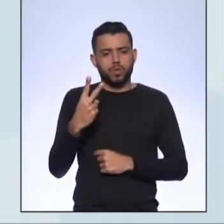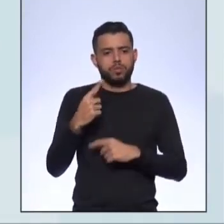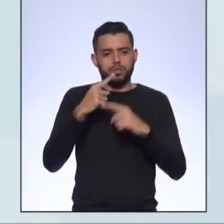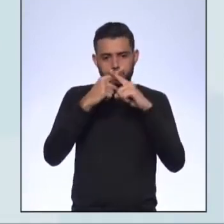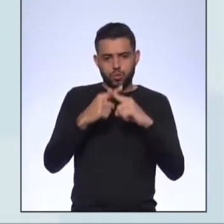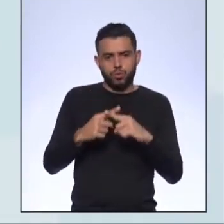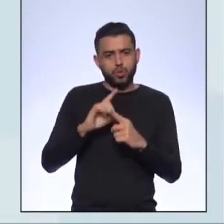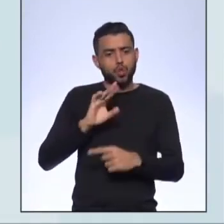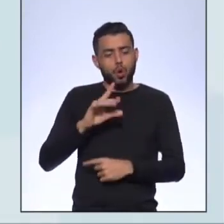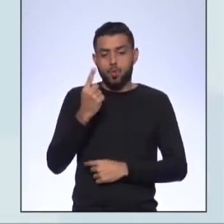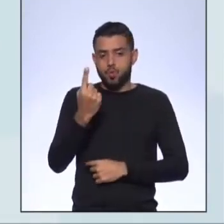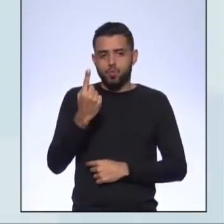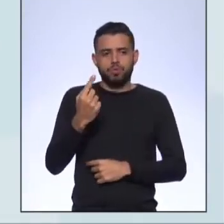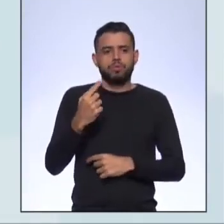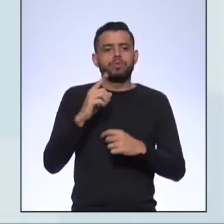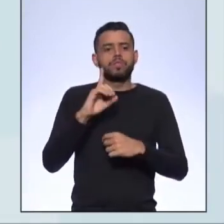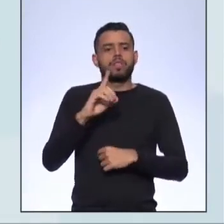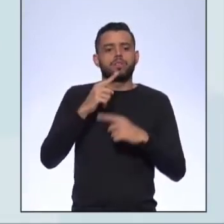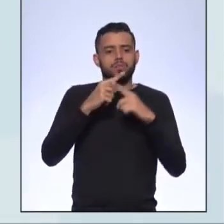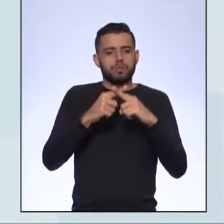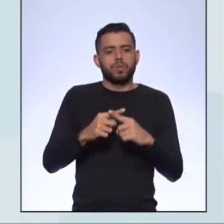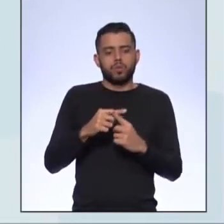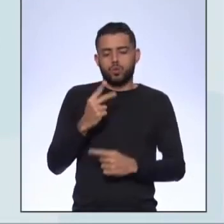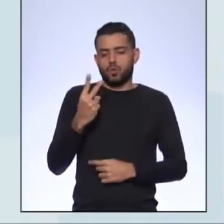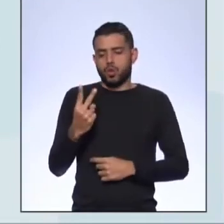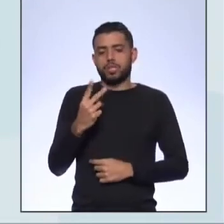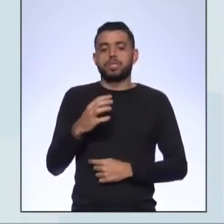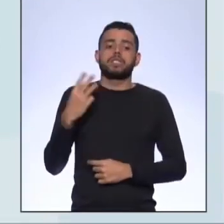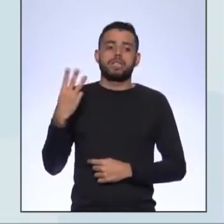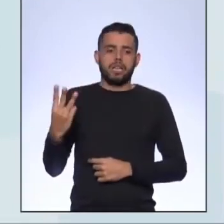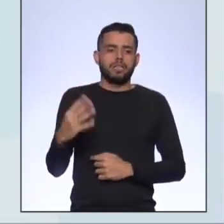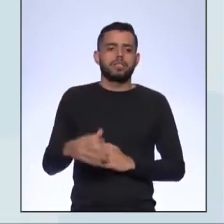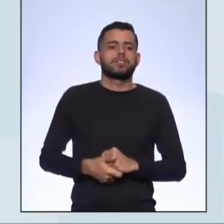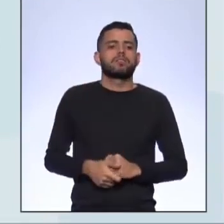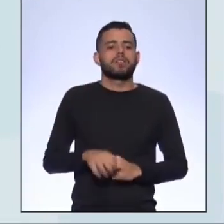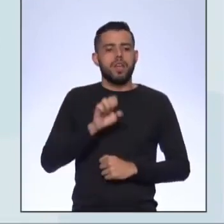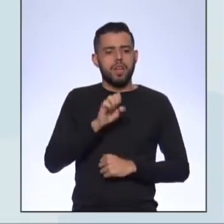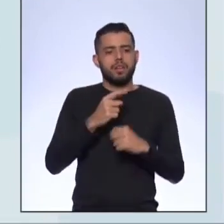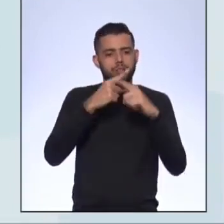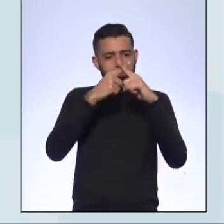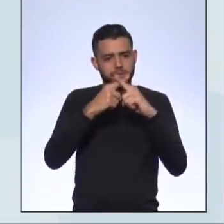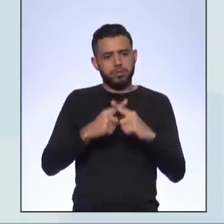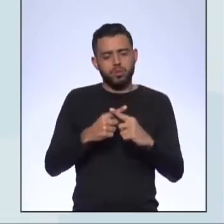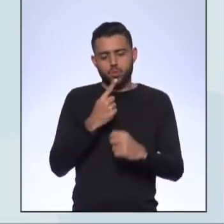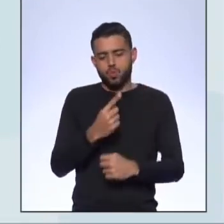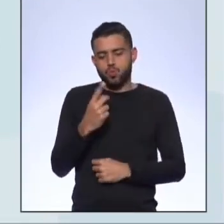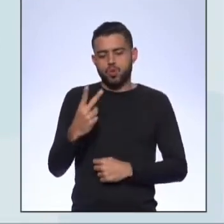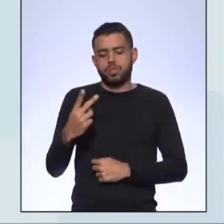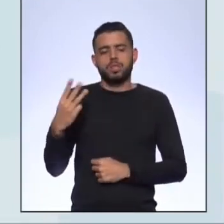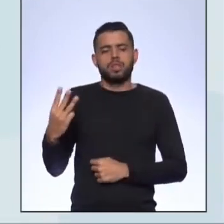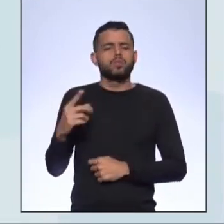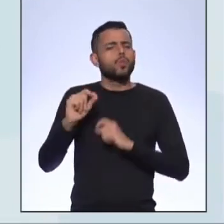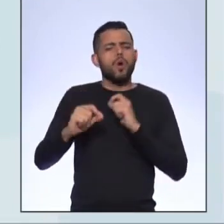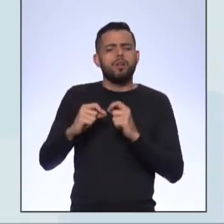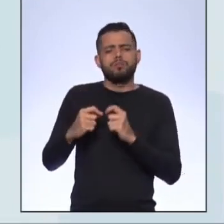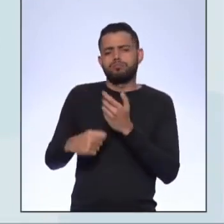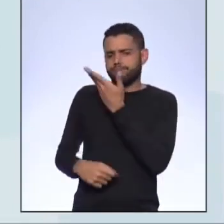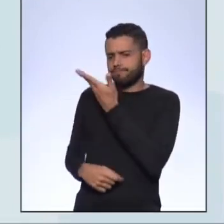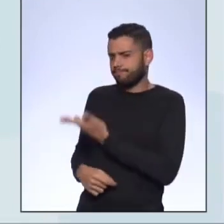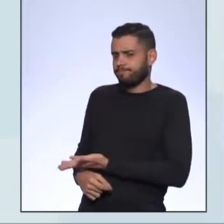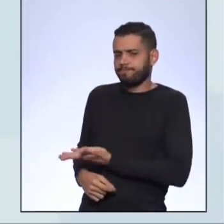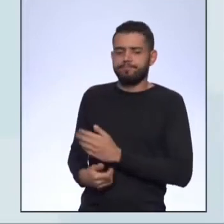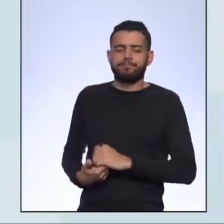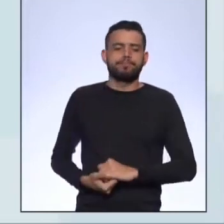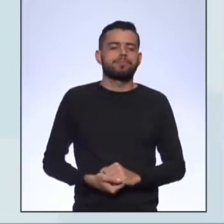do cruzamento 1, D, apenas do cruzamento 2 e 3, e E, dos cruzamentos 1, 2 e 3.